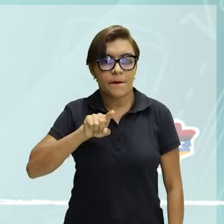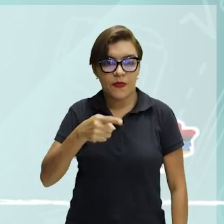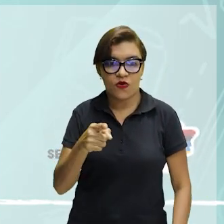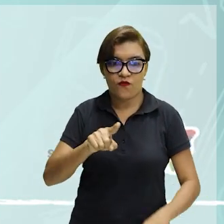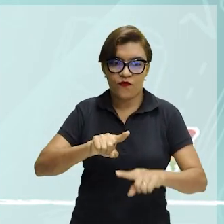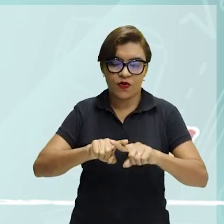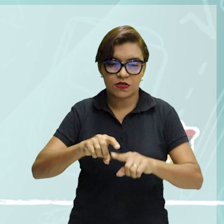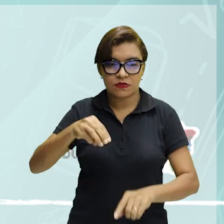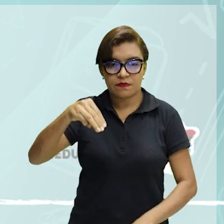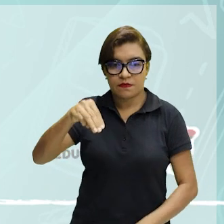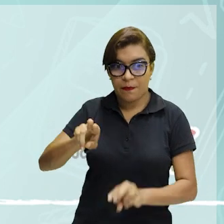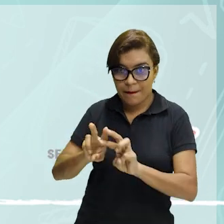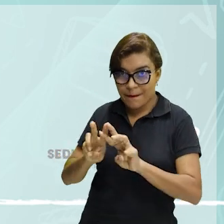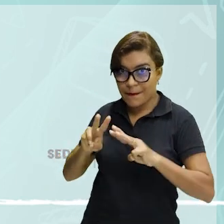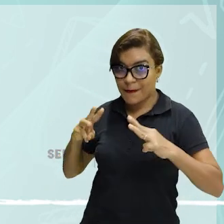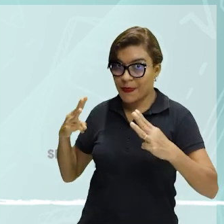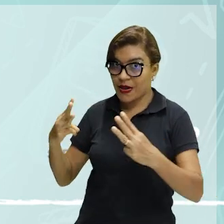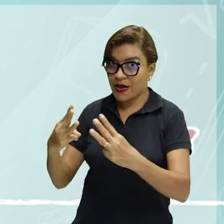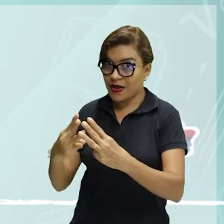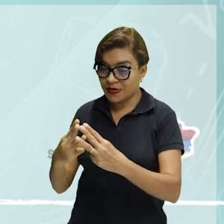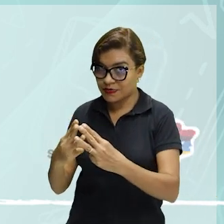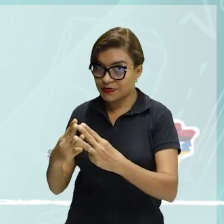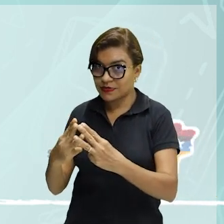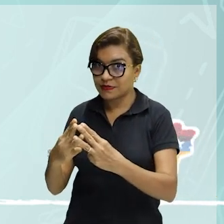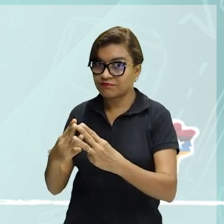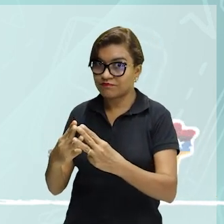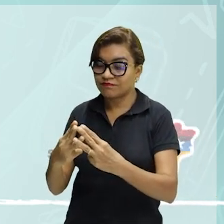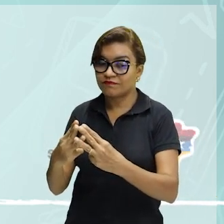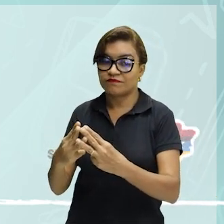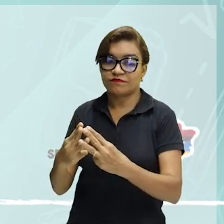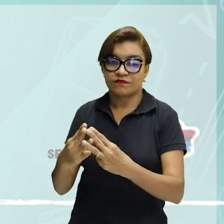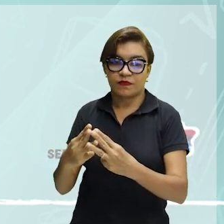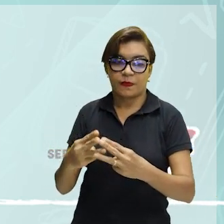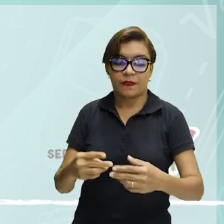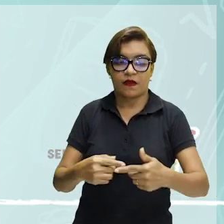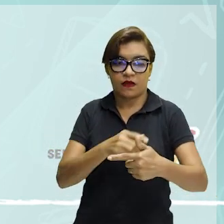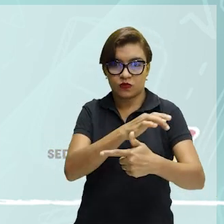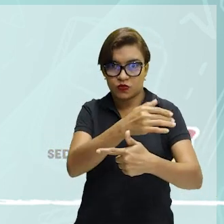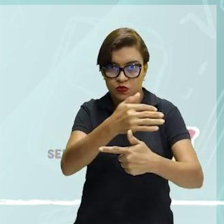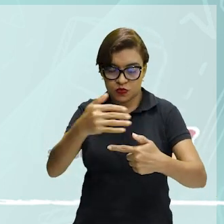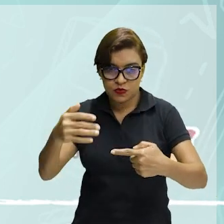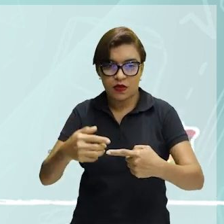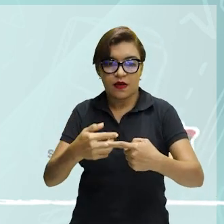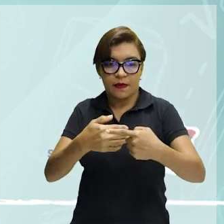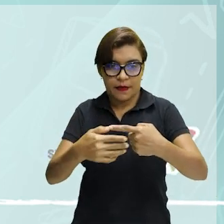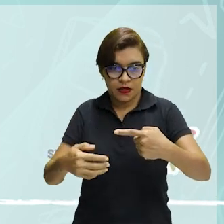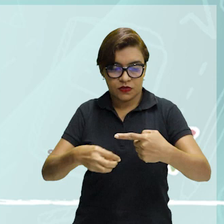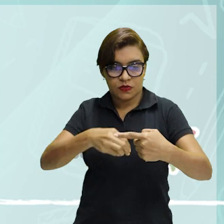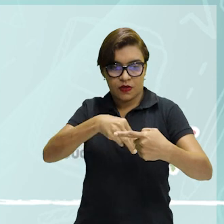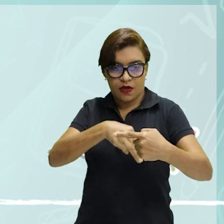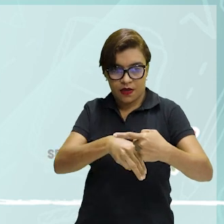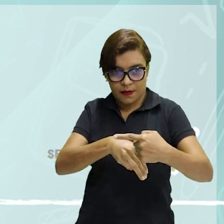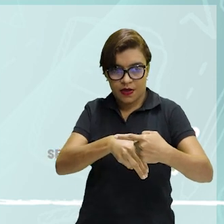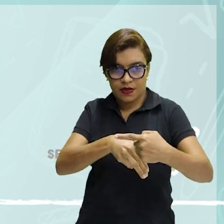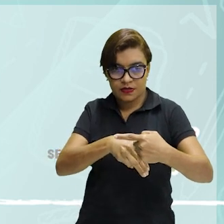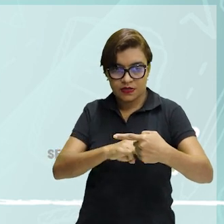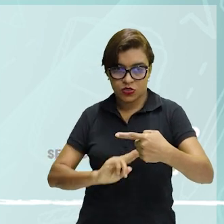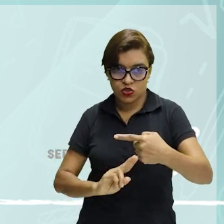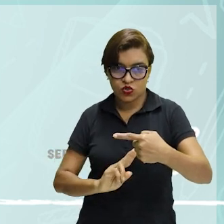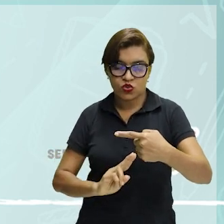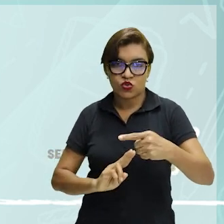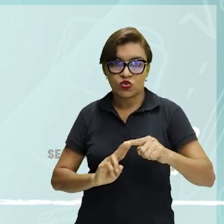vezes a massa do soluto em gramas sobre a massa do solvente em